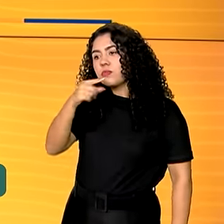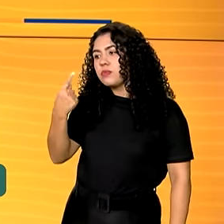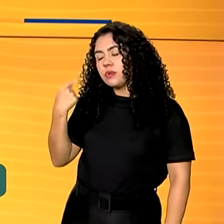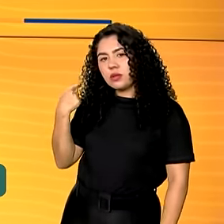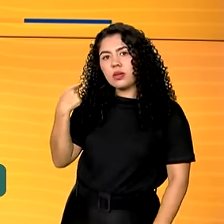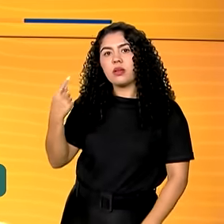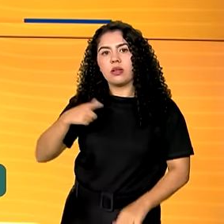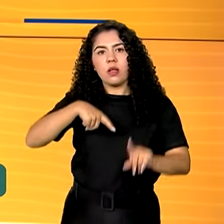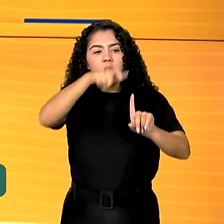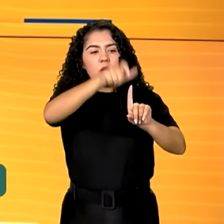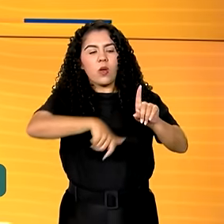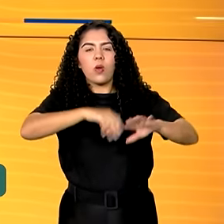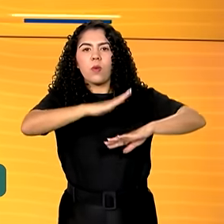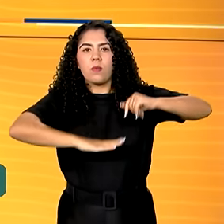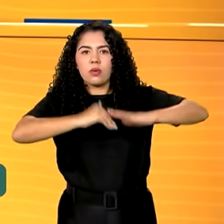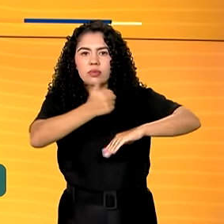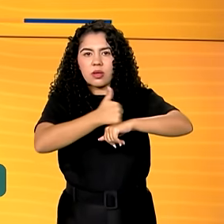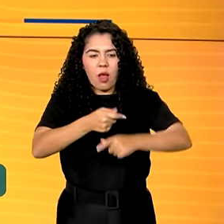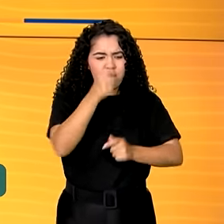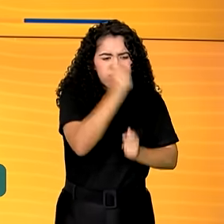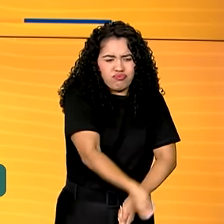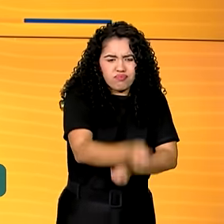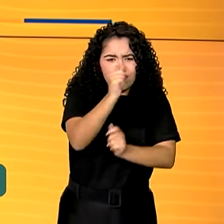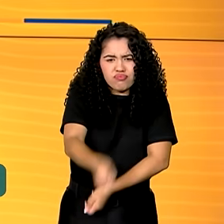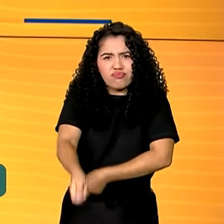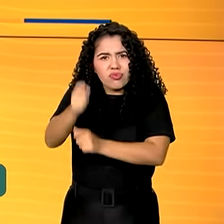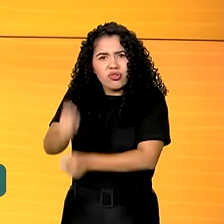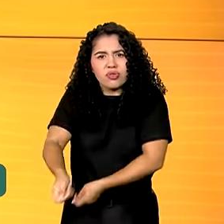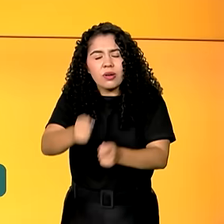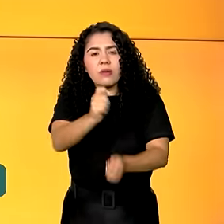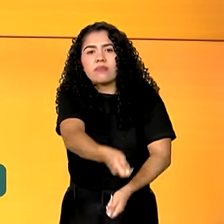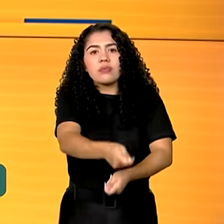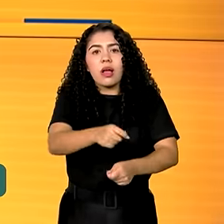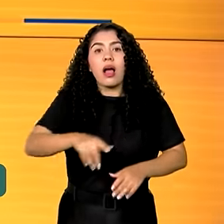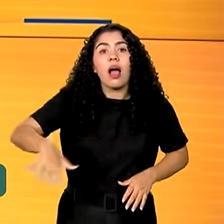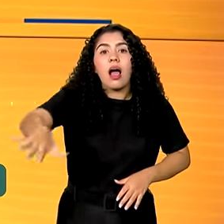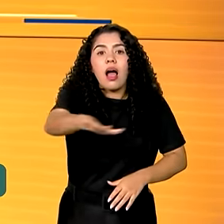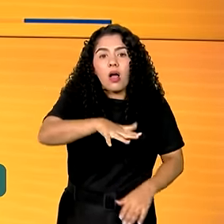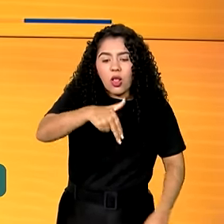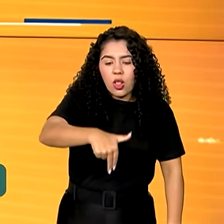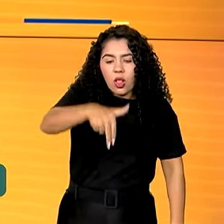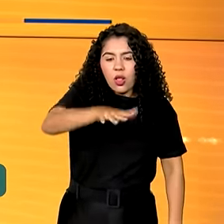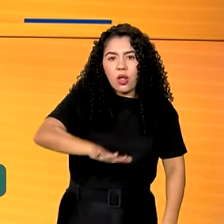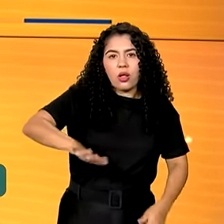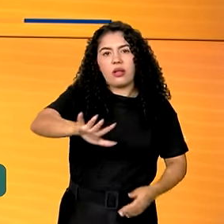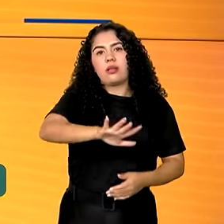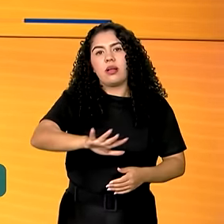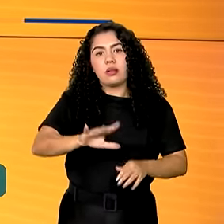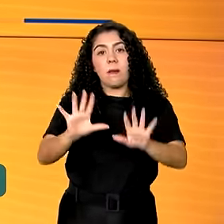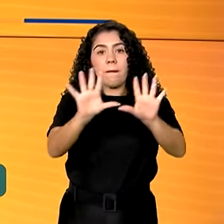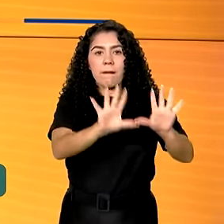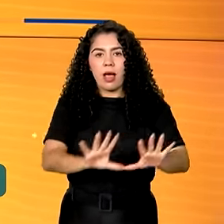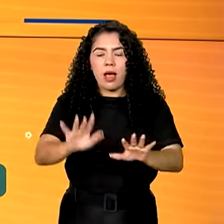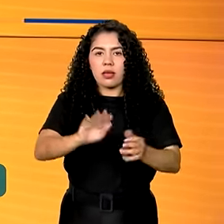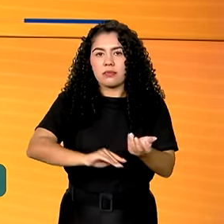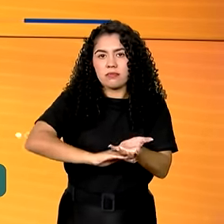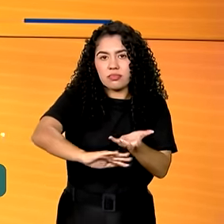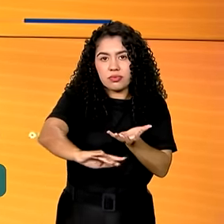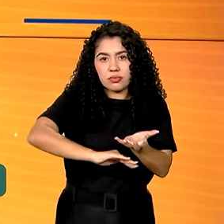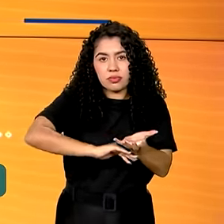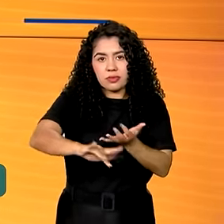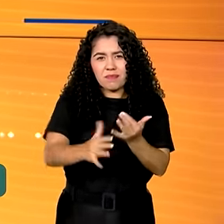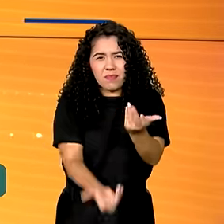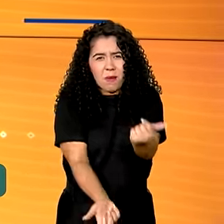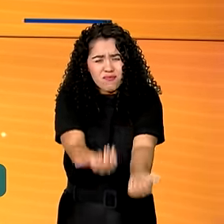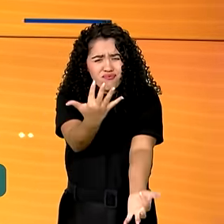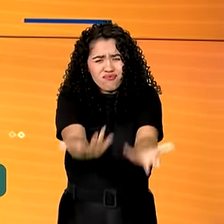Instituto Chico Mendes conseguiram conter o avanço do fogo na porção nordeste do Parque Nacional do Pantanal. As